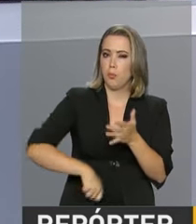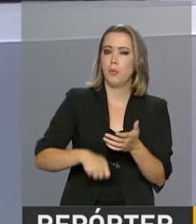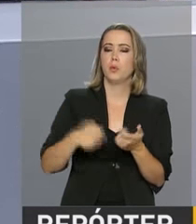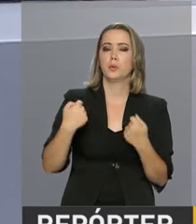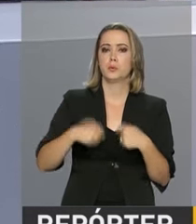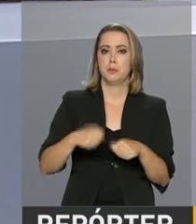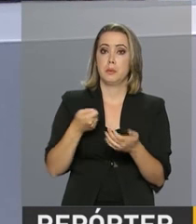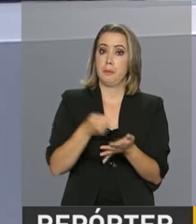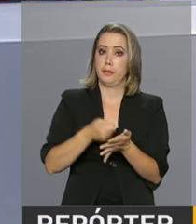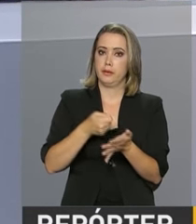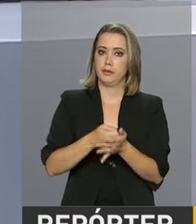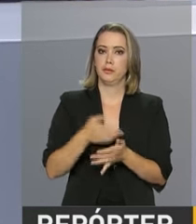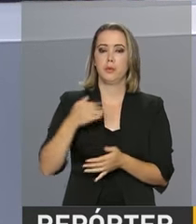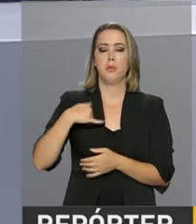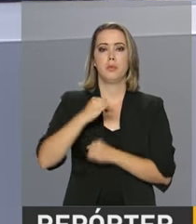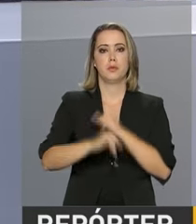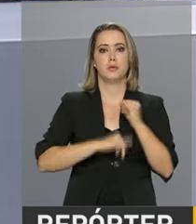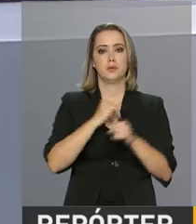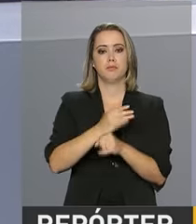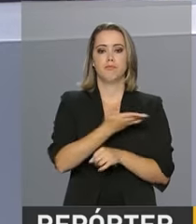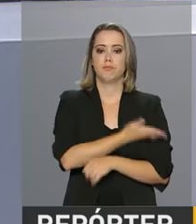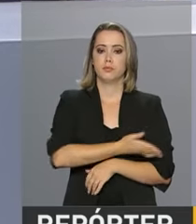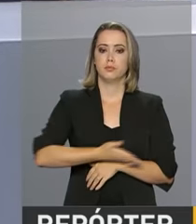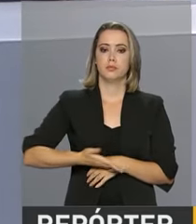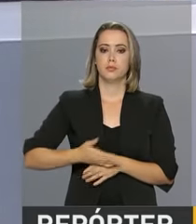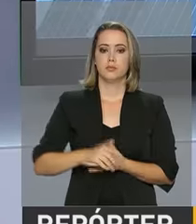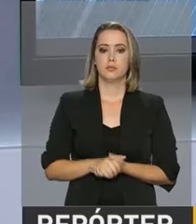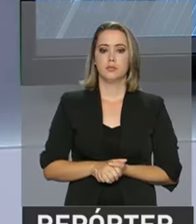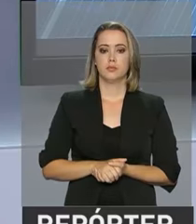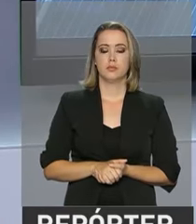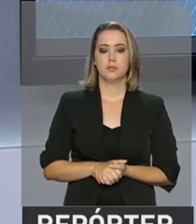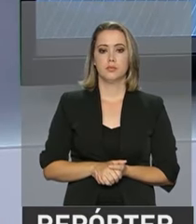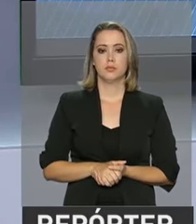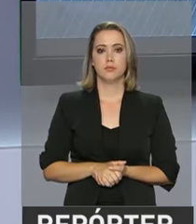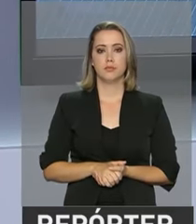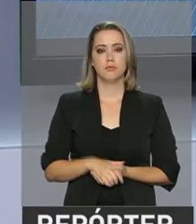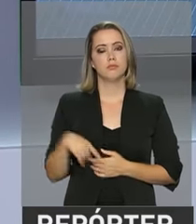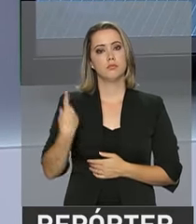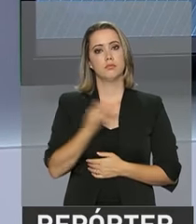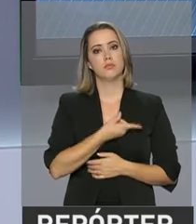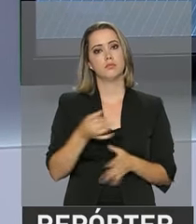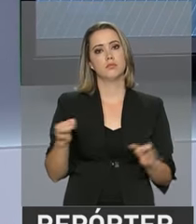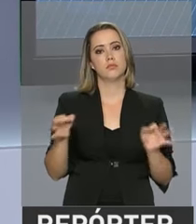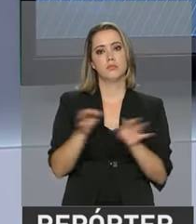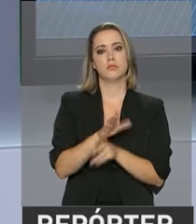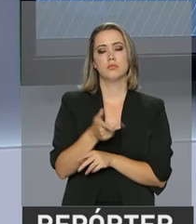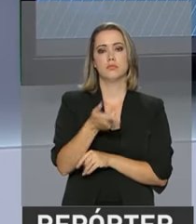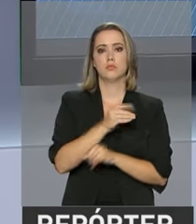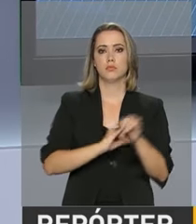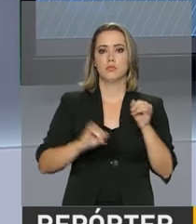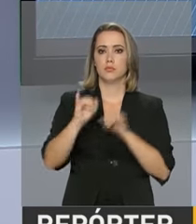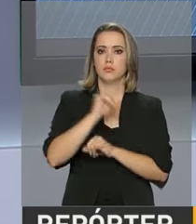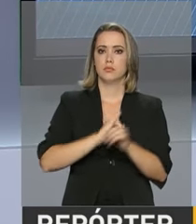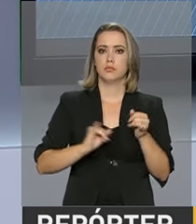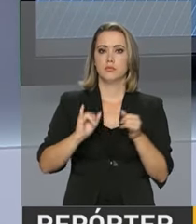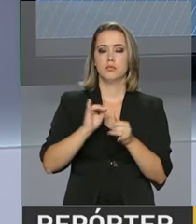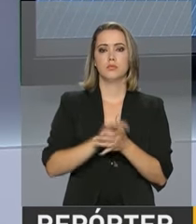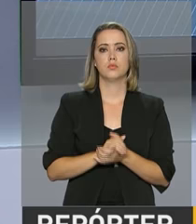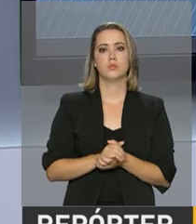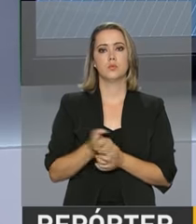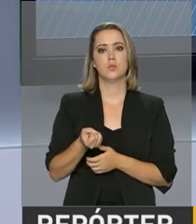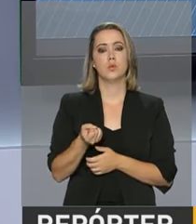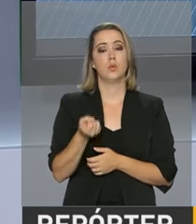informações você encontra no site da receita nós ficamos por aqui voltamos a qualquer momento com outras